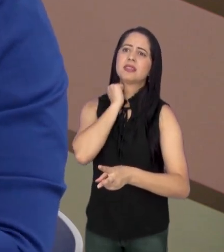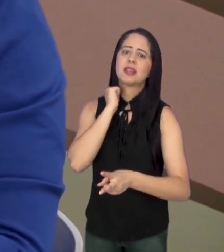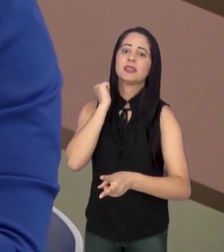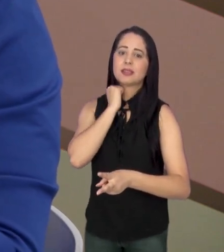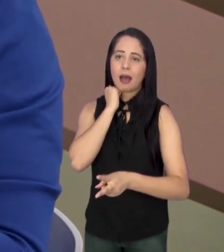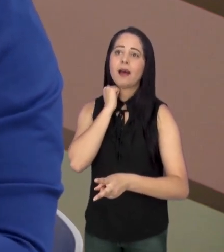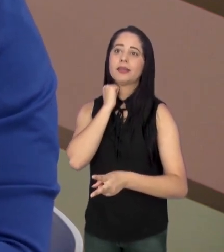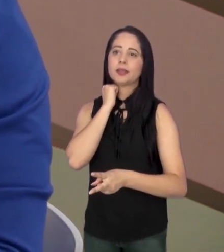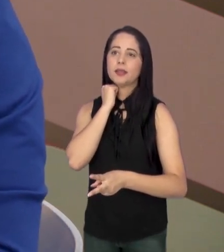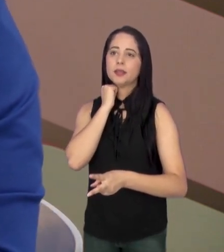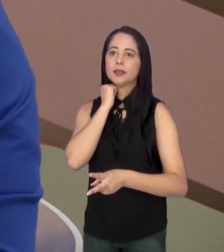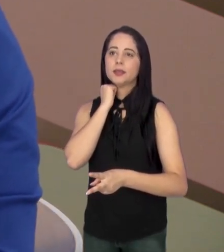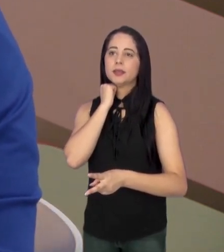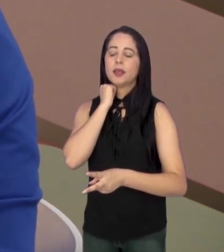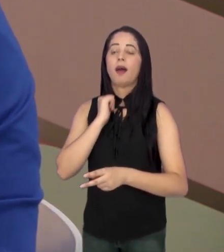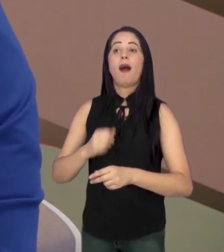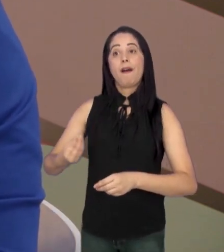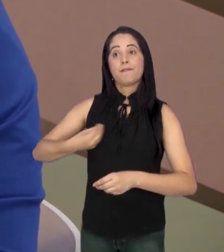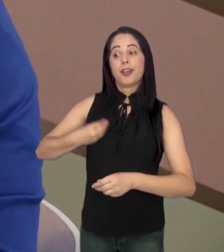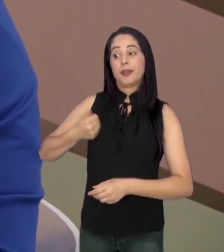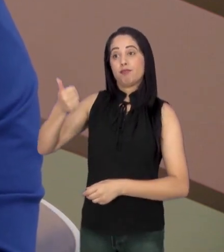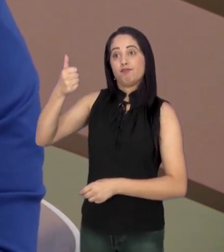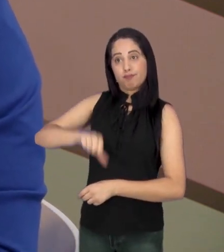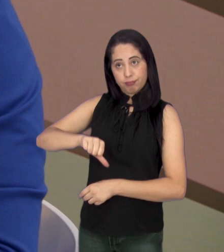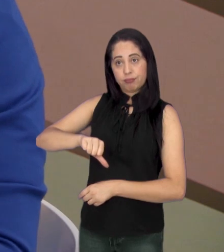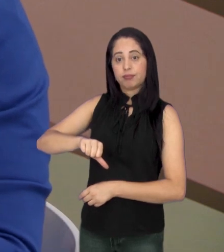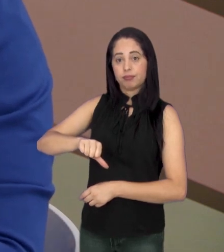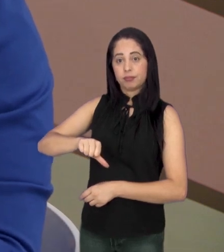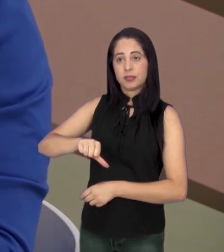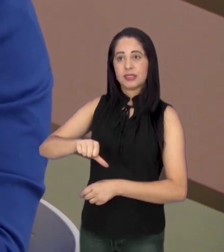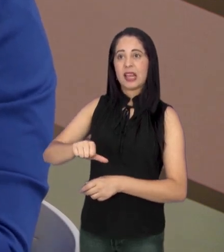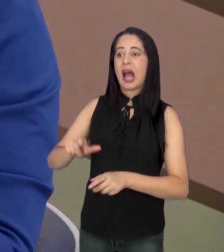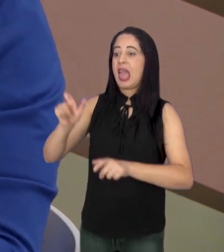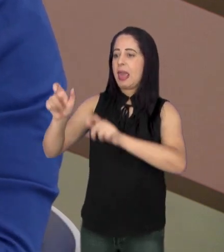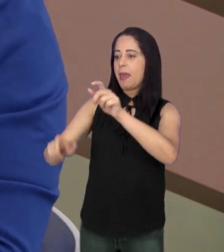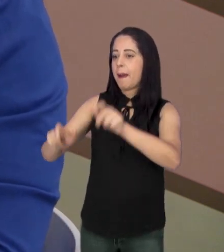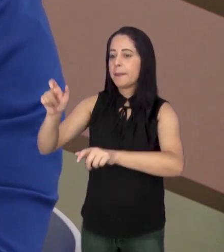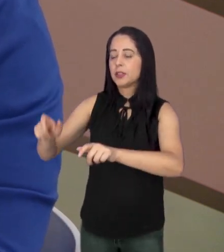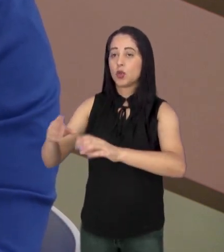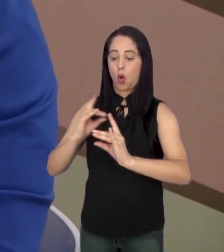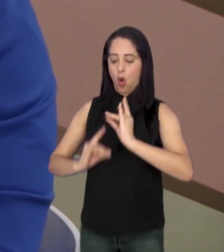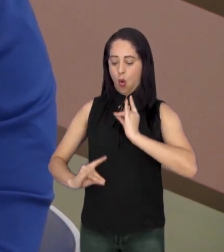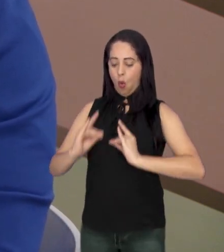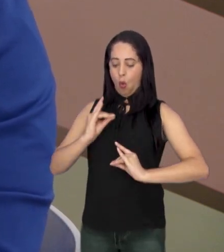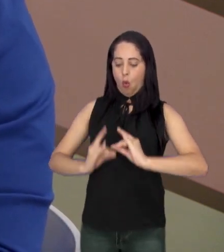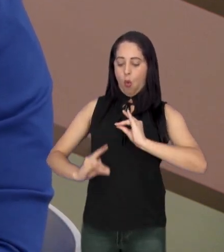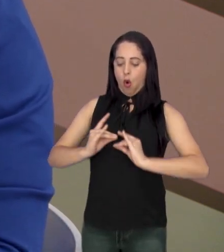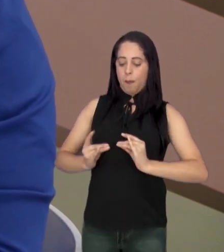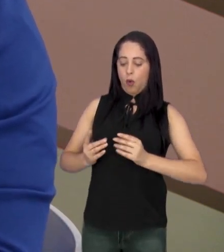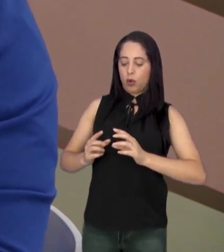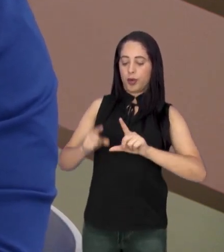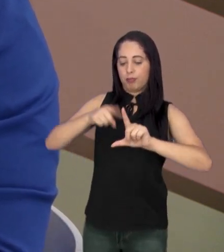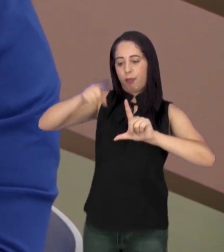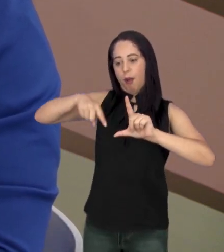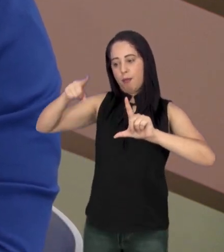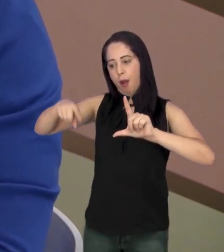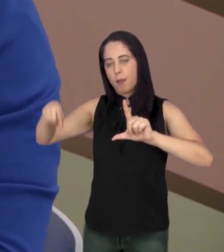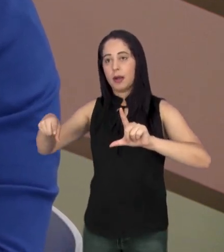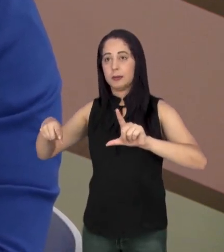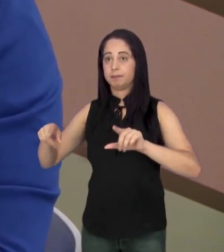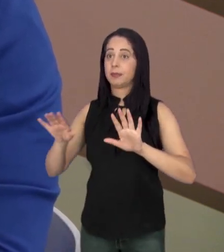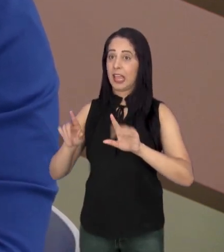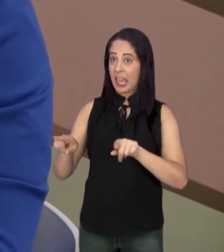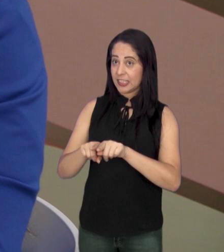se intoxicando com seus próprios pensamentos, entende? Isso faz com que essa pessoa esteja desequilibrada, mas principalmente as